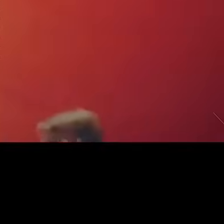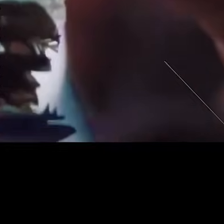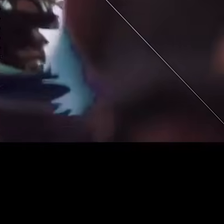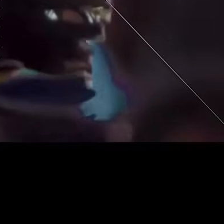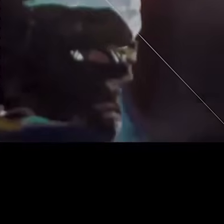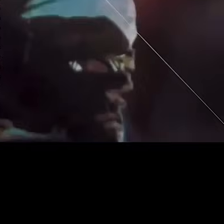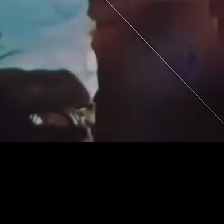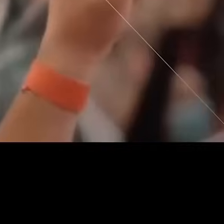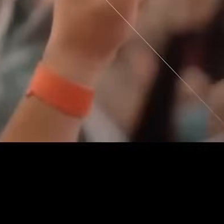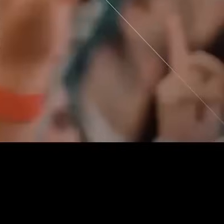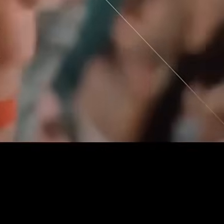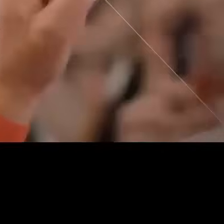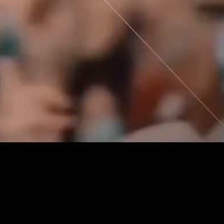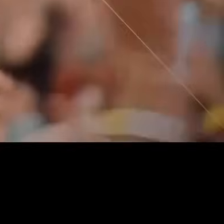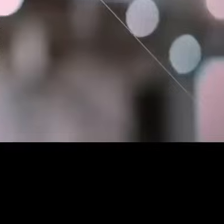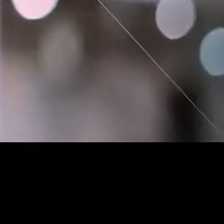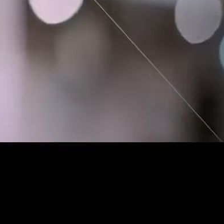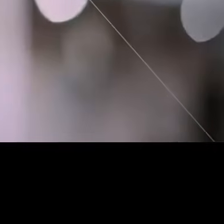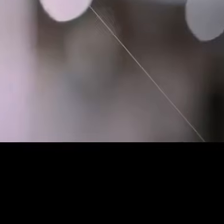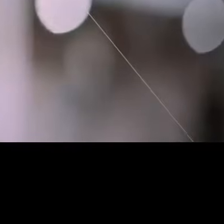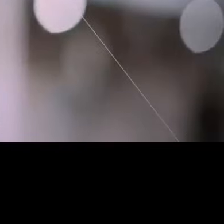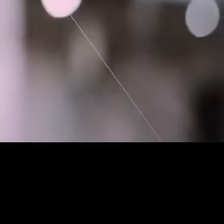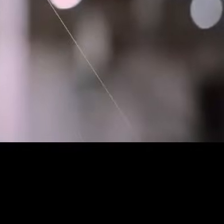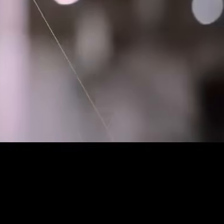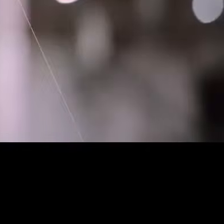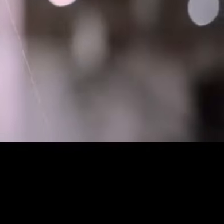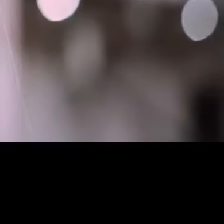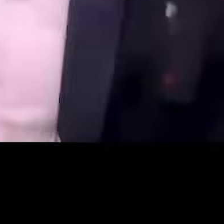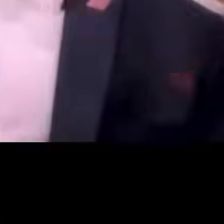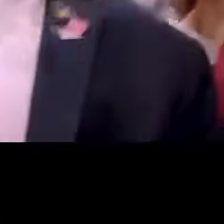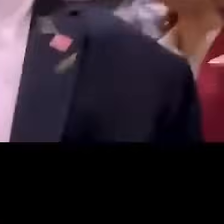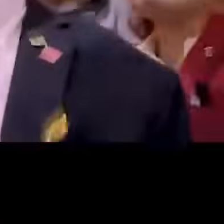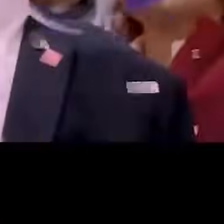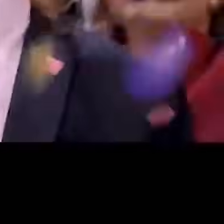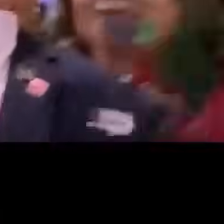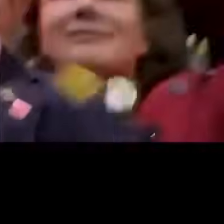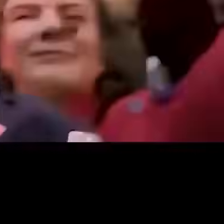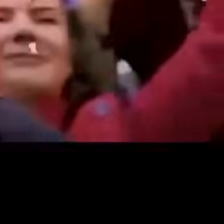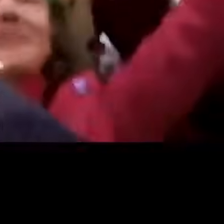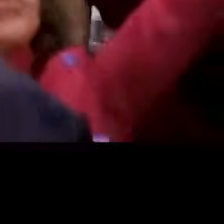sem deixar de transmitir a esperança.